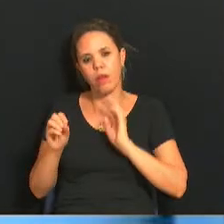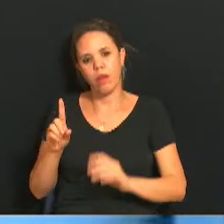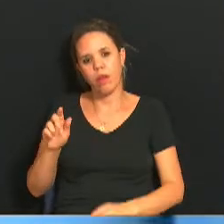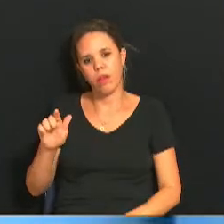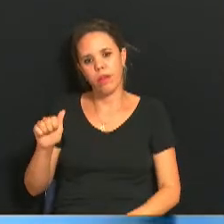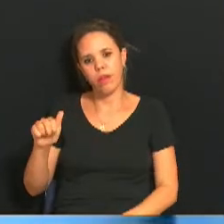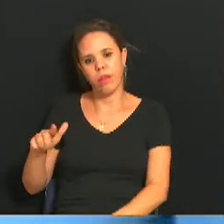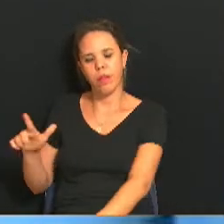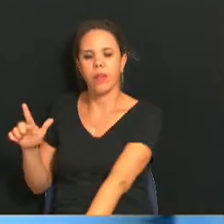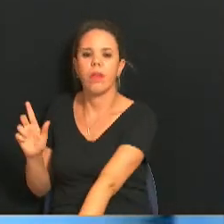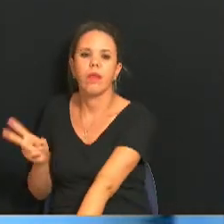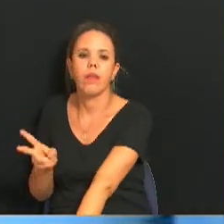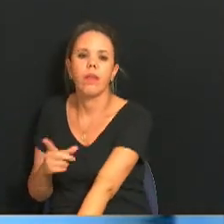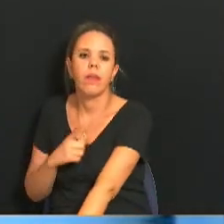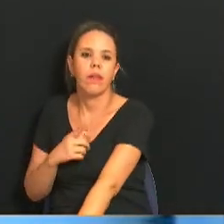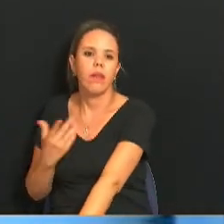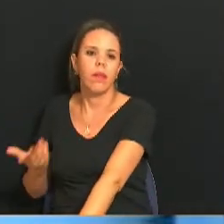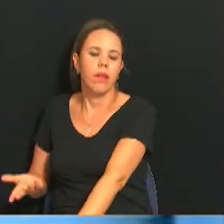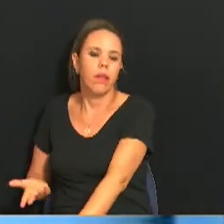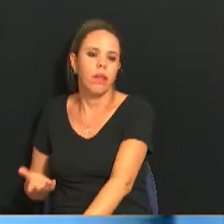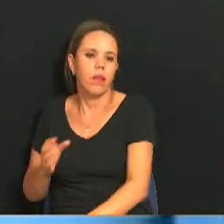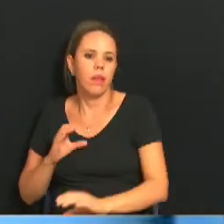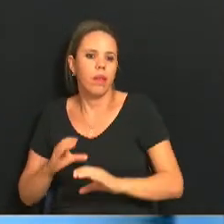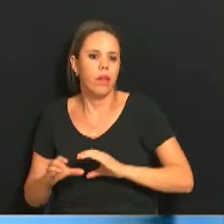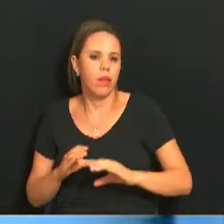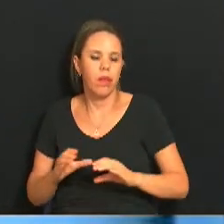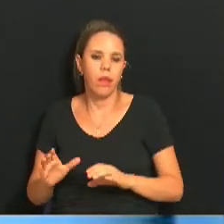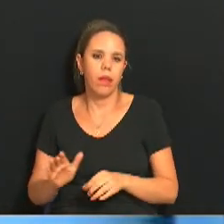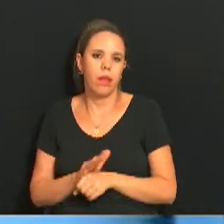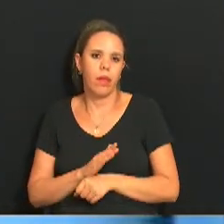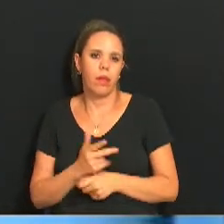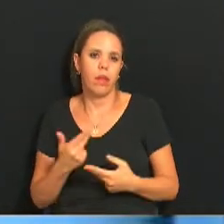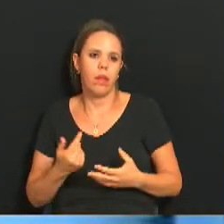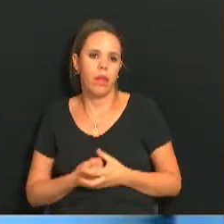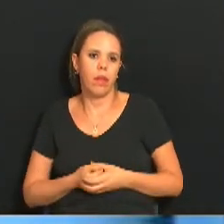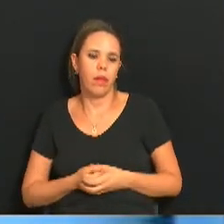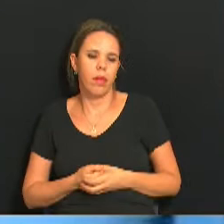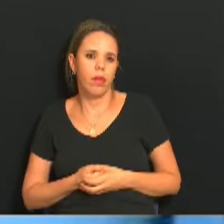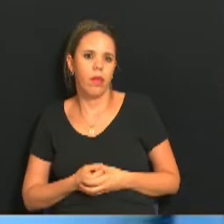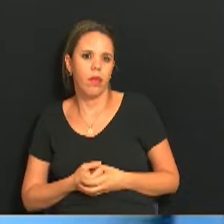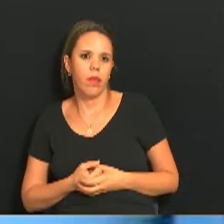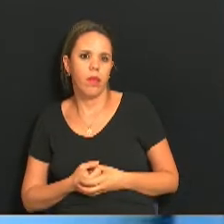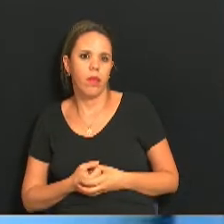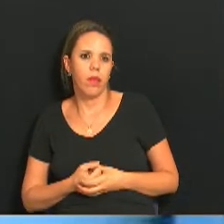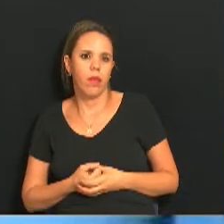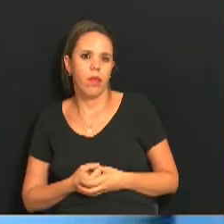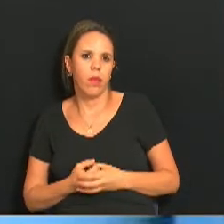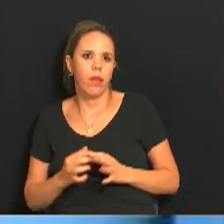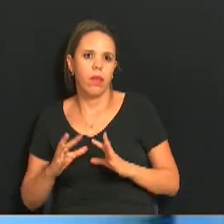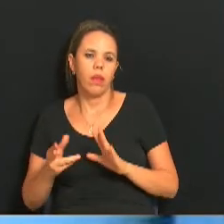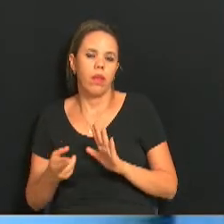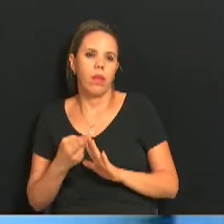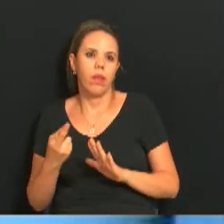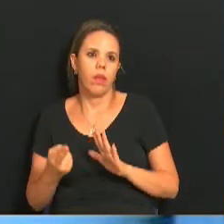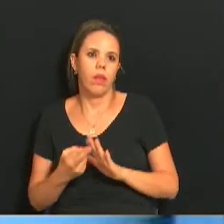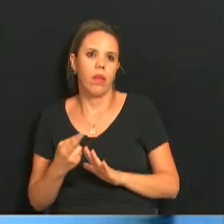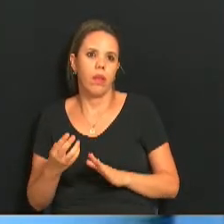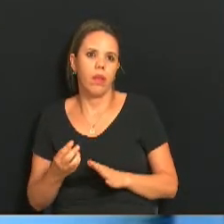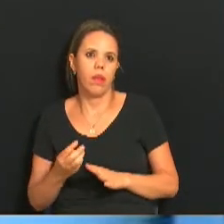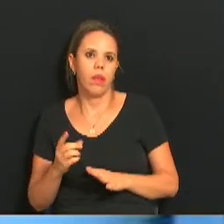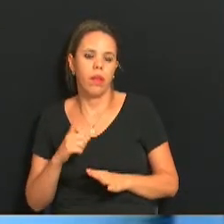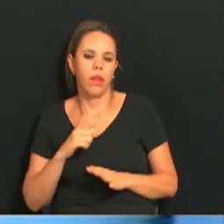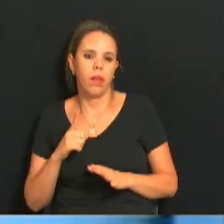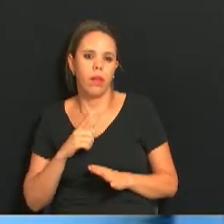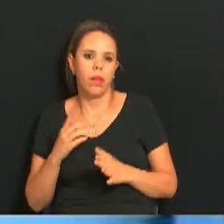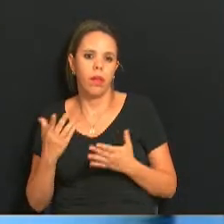mantém a poligonal se mantendo essa articulação de cheia de vazio permanece e todas as relações de tombamento tem